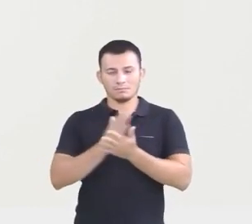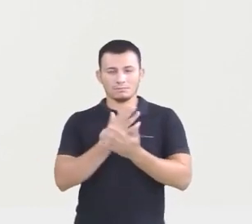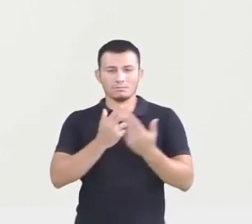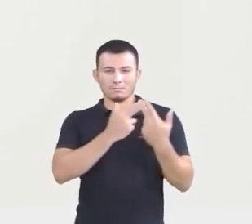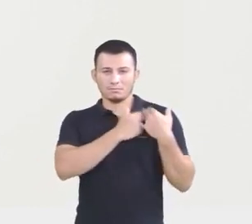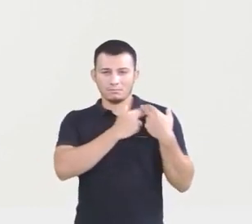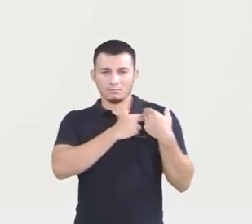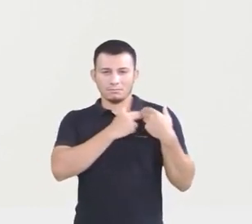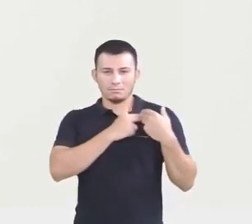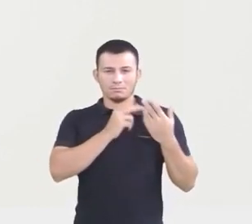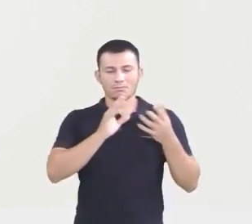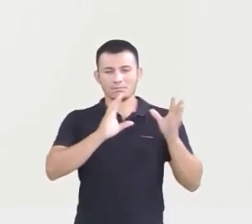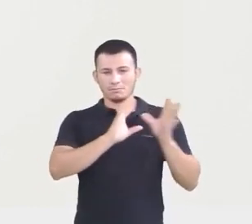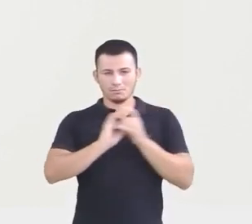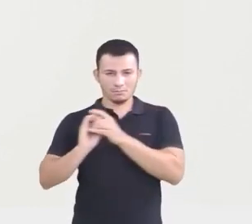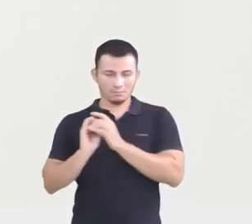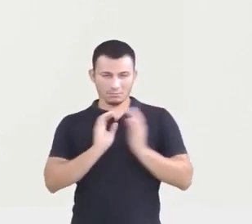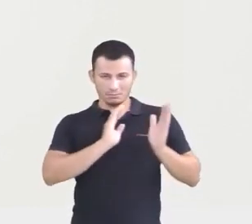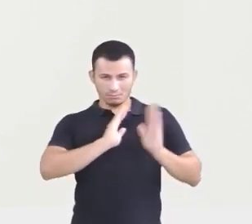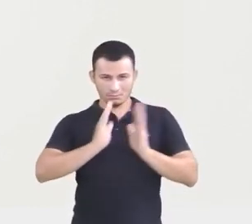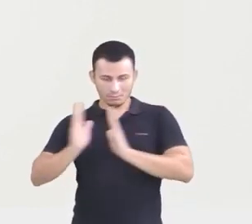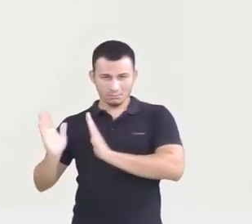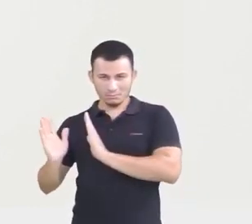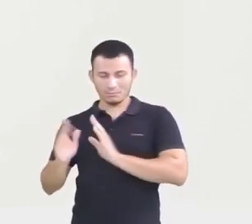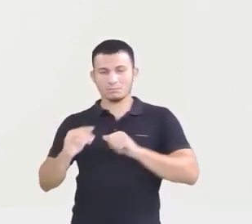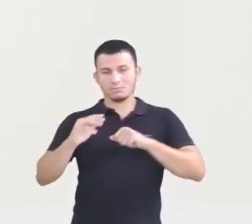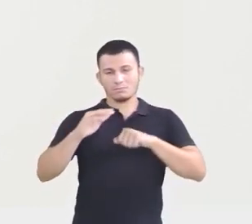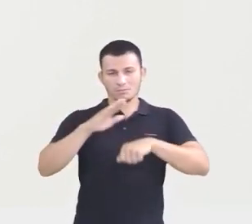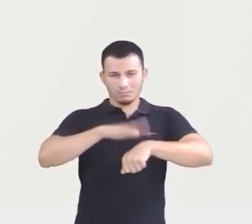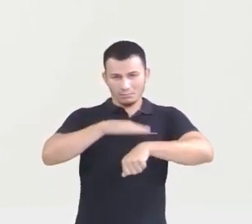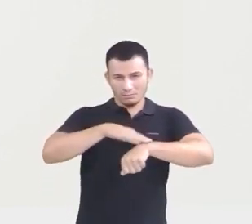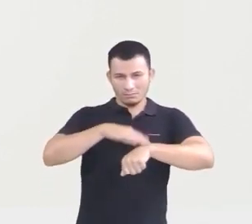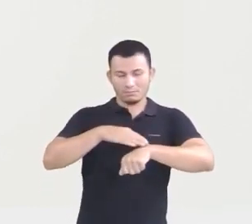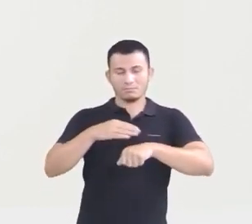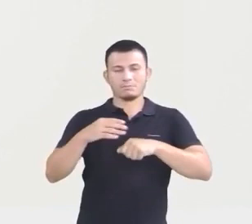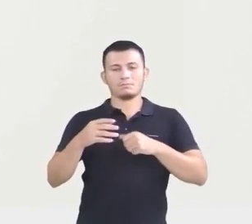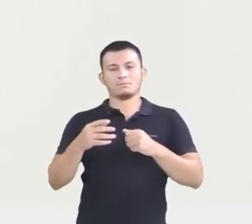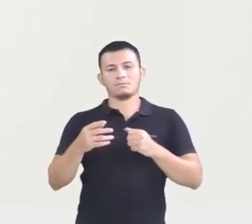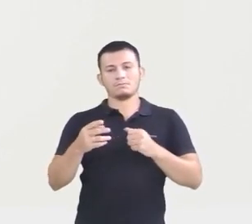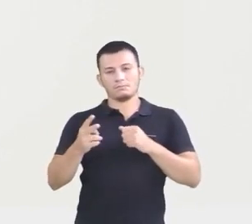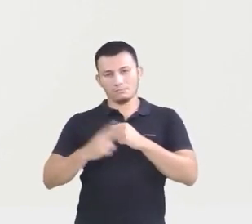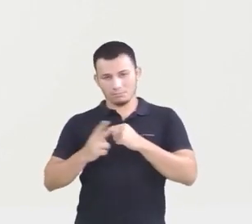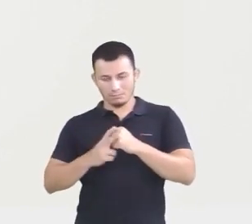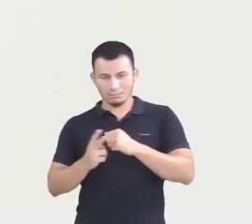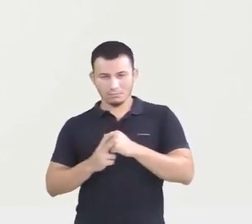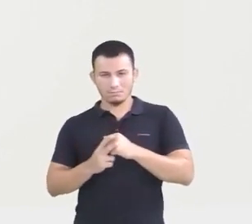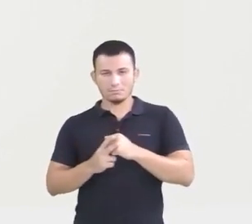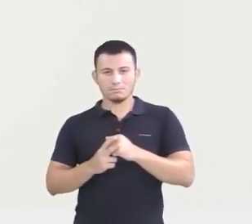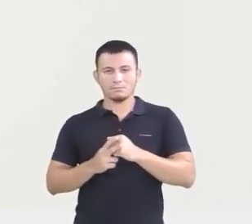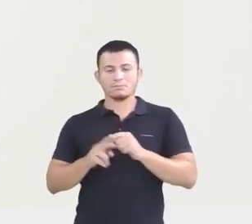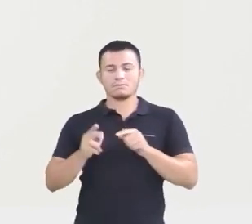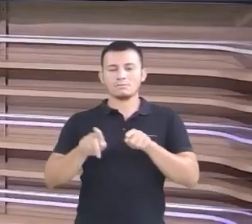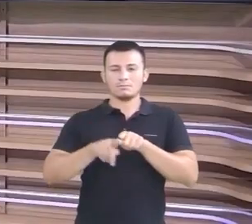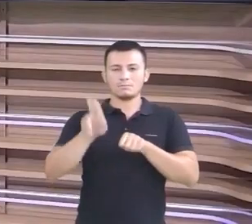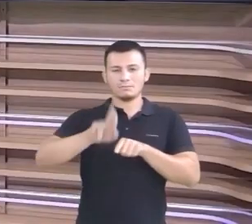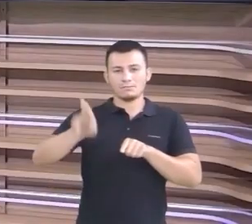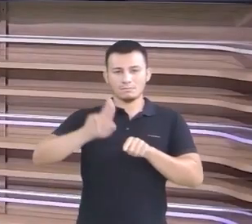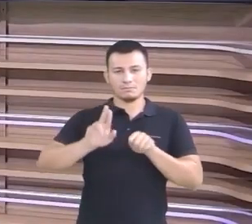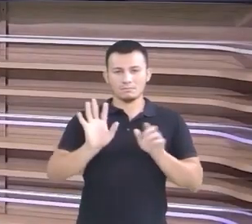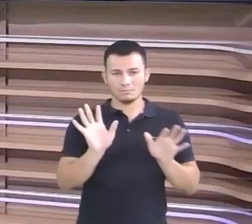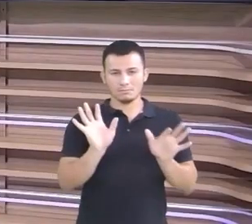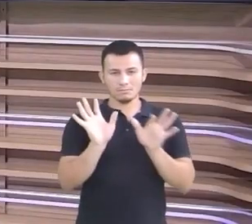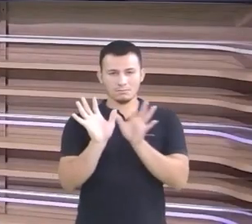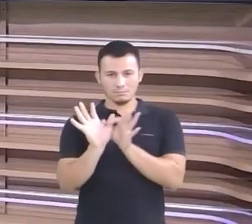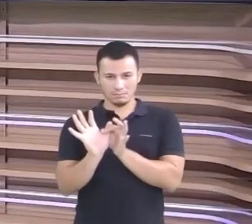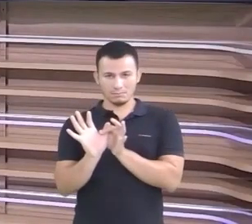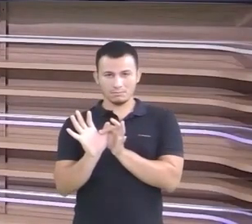coesão sequencial são as flexões de tempo e de modo dos verbos e o uso de conjunções. Então, como nós